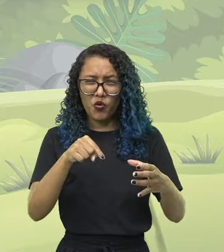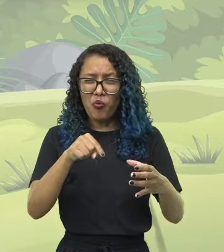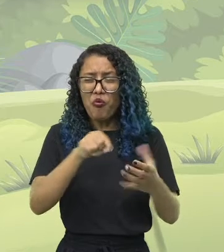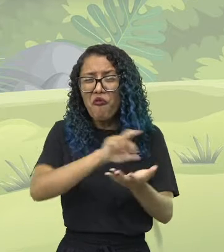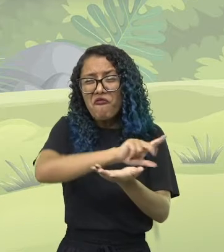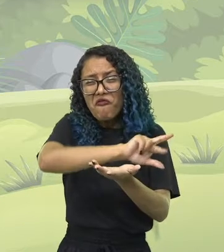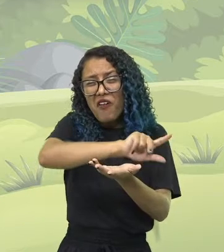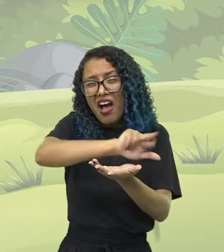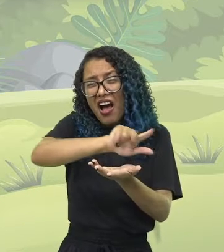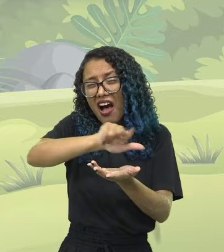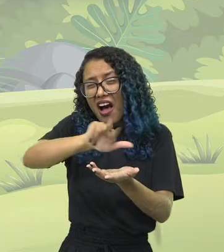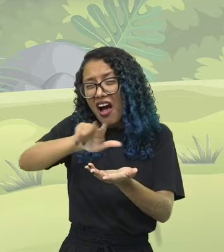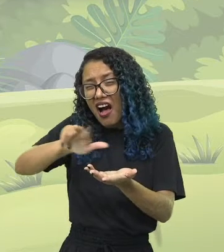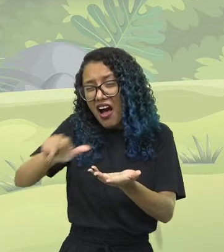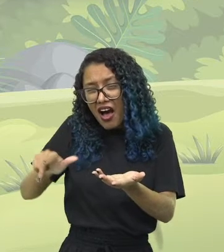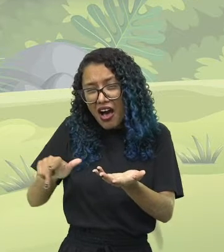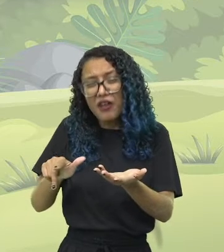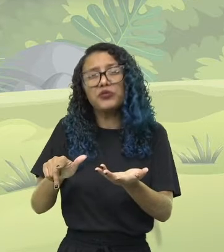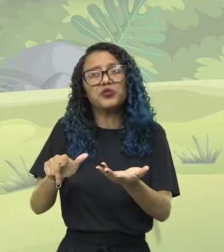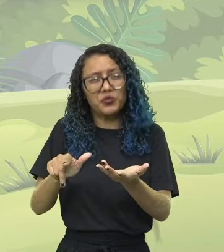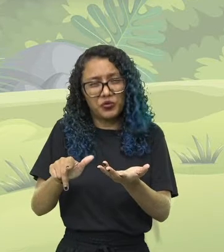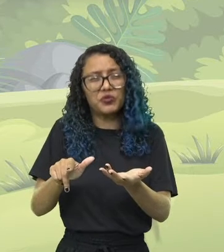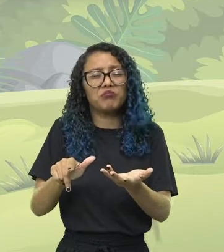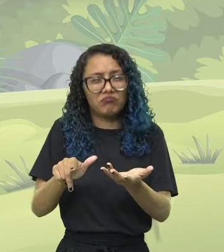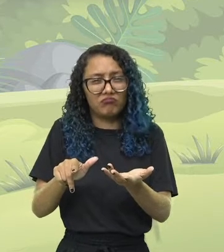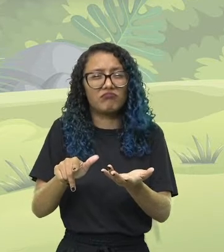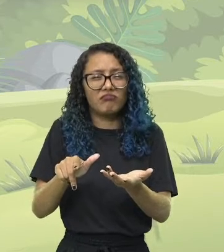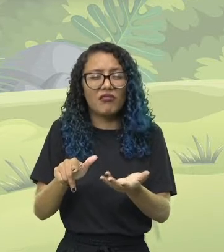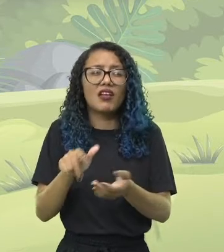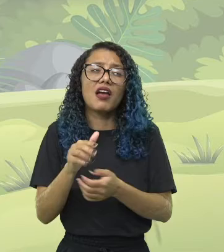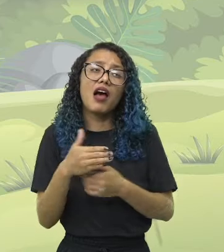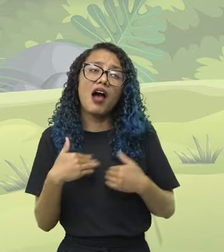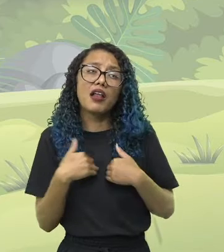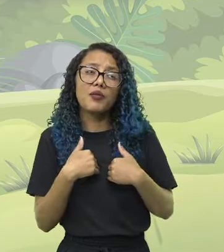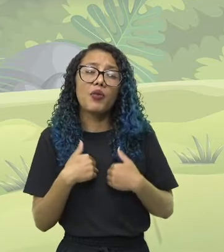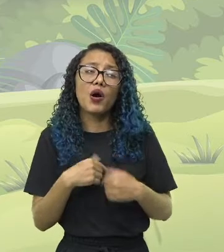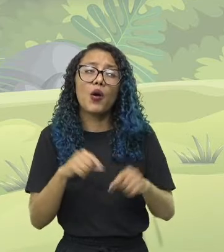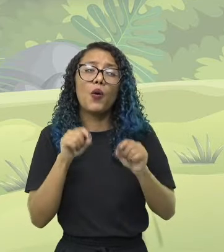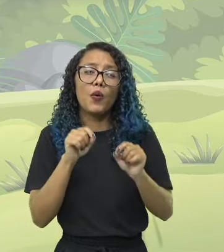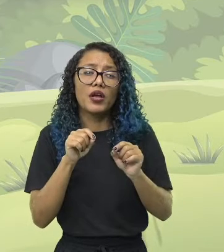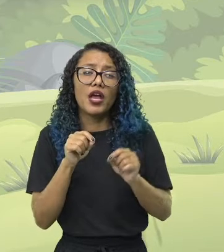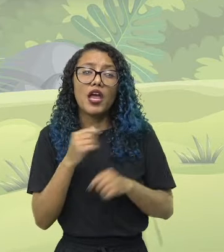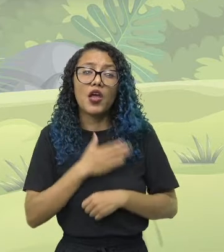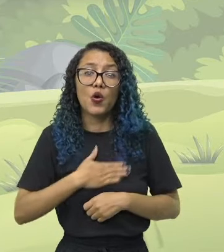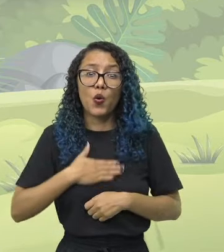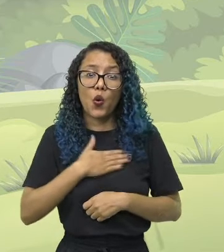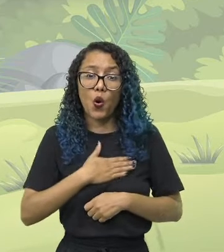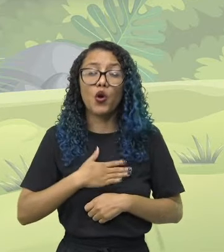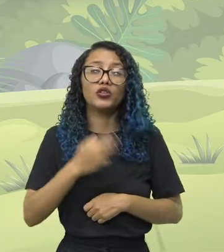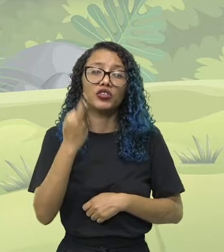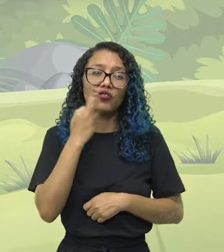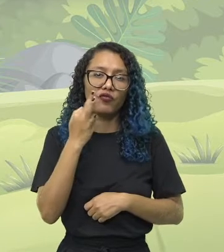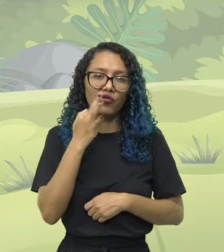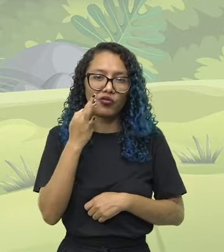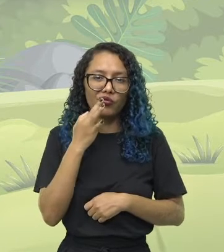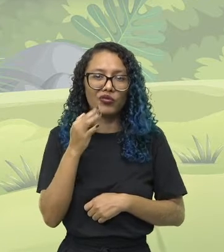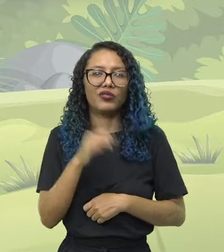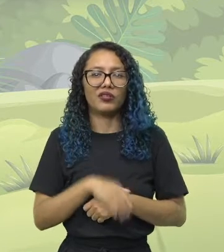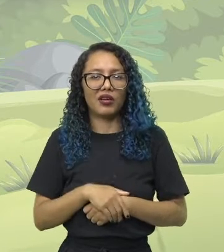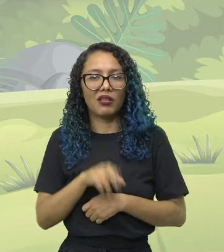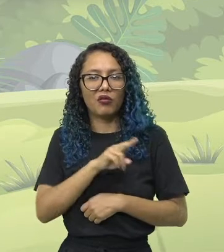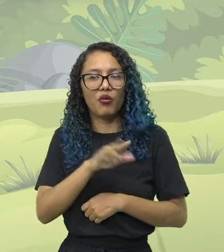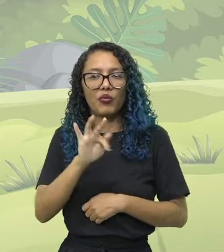e diversificados de animais frugívoros, que é como são conhecidos os animais que gostam de